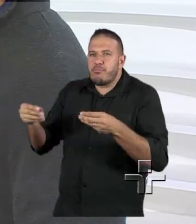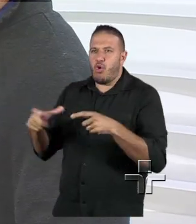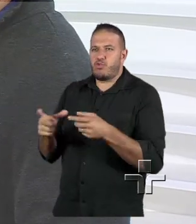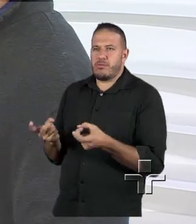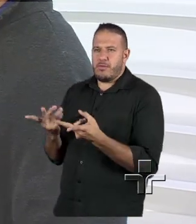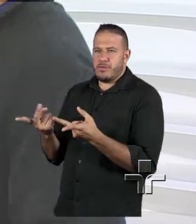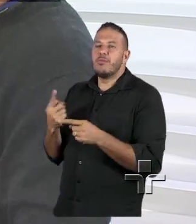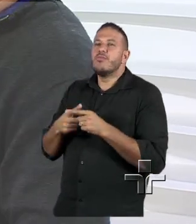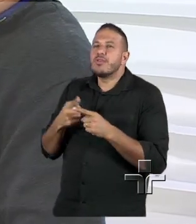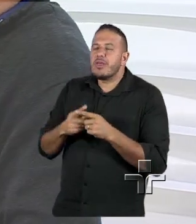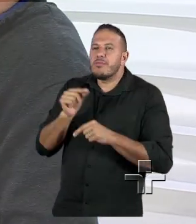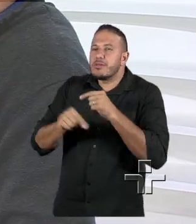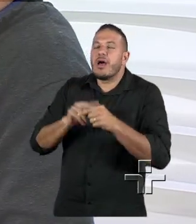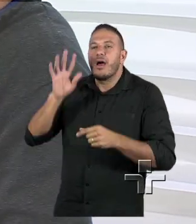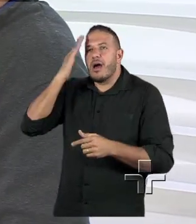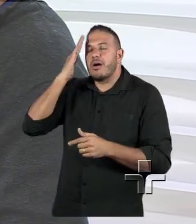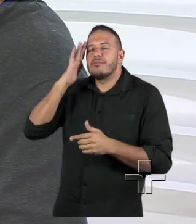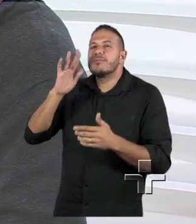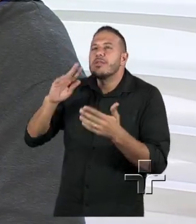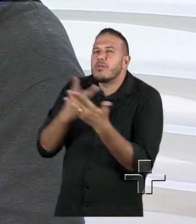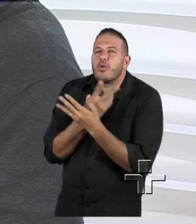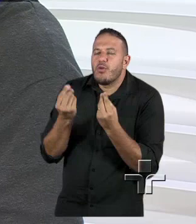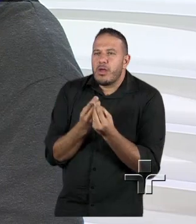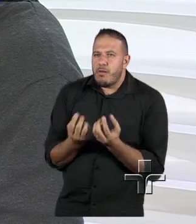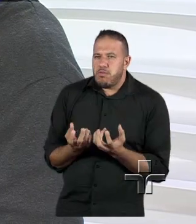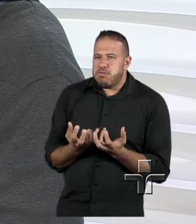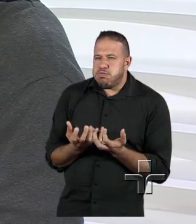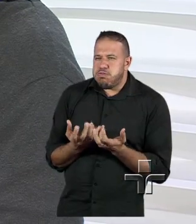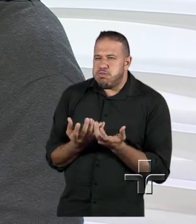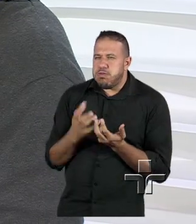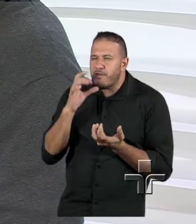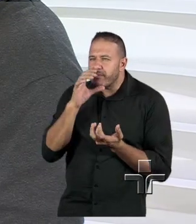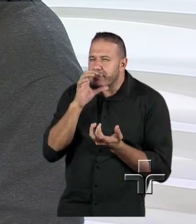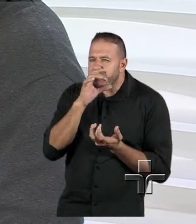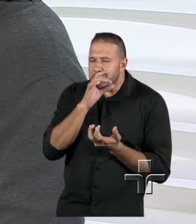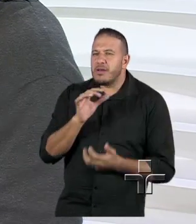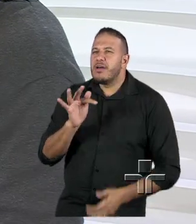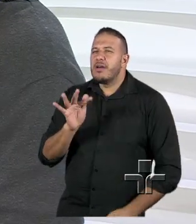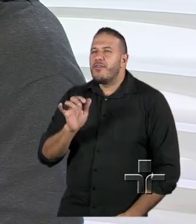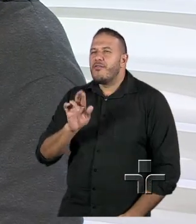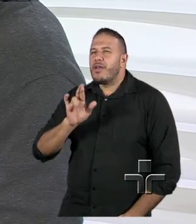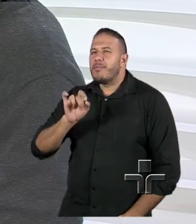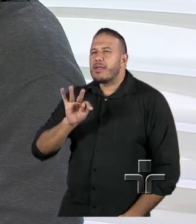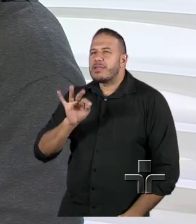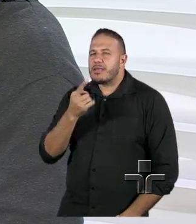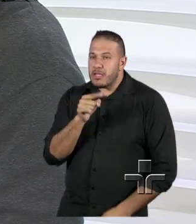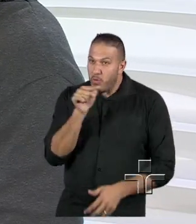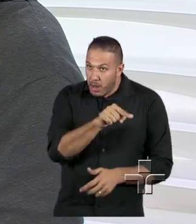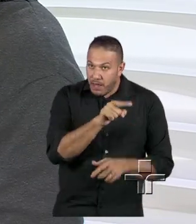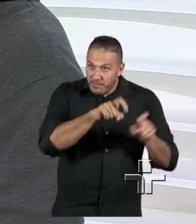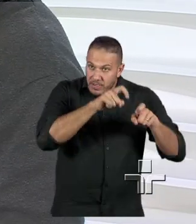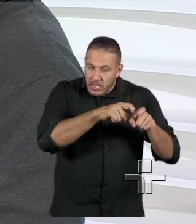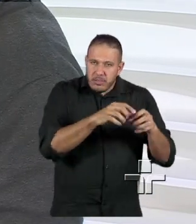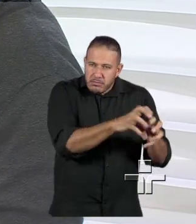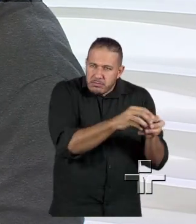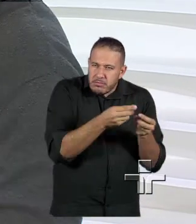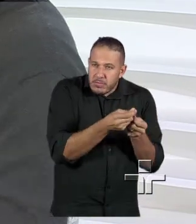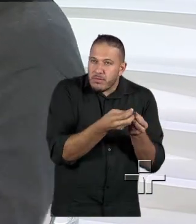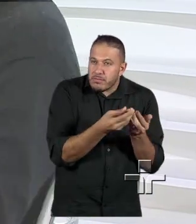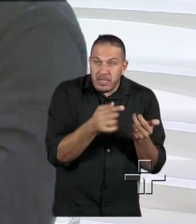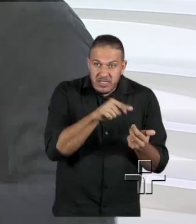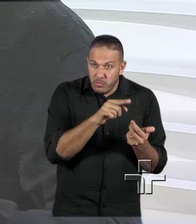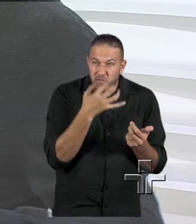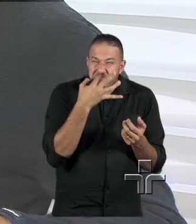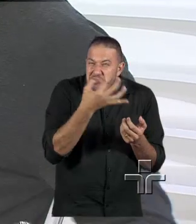Para entender o que acontece na fermentação. A fermentação é um processo que acontece lá na fazenda que, se não for bem feito, você não tem